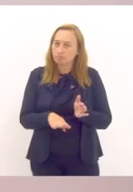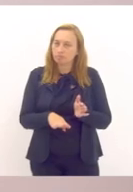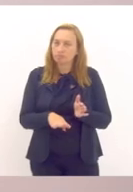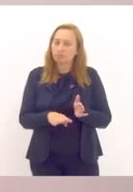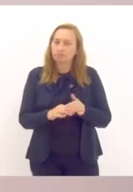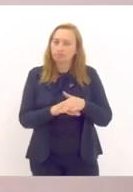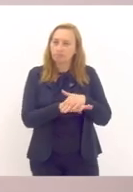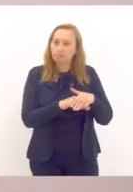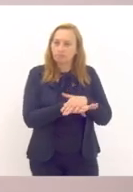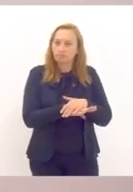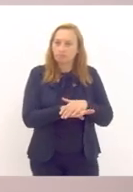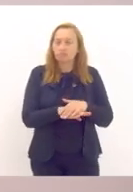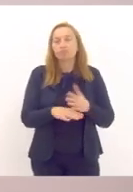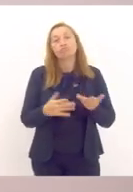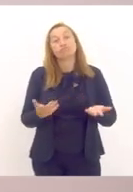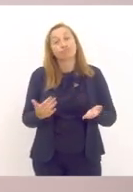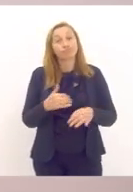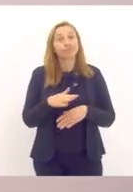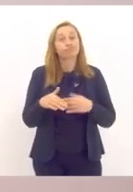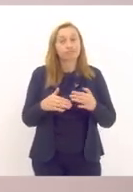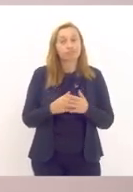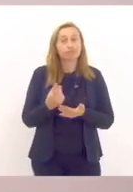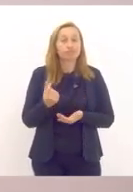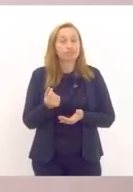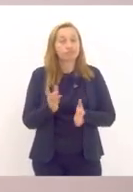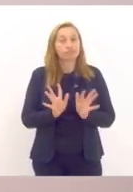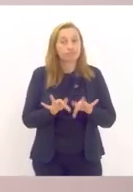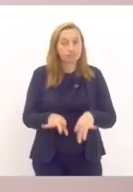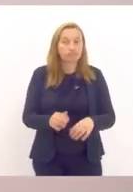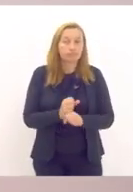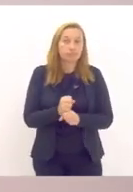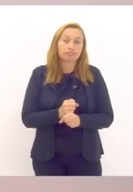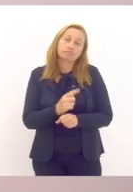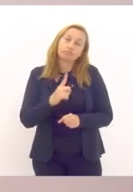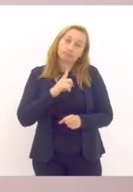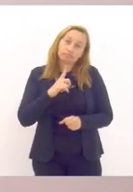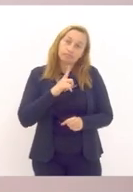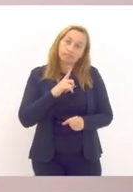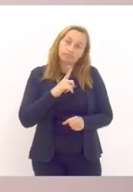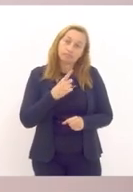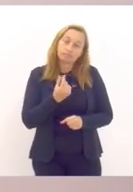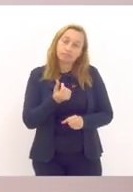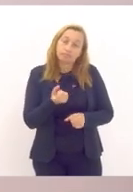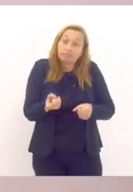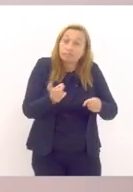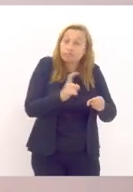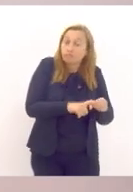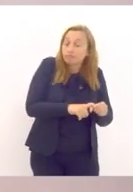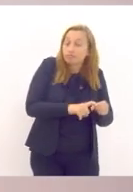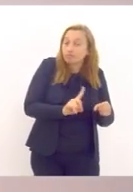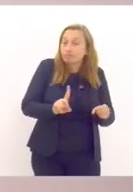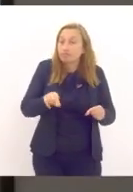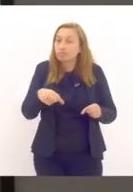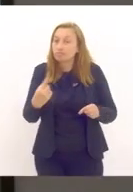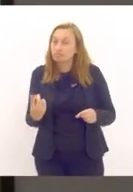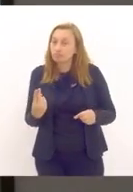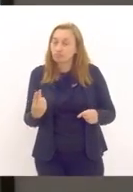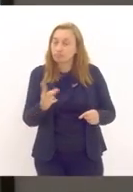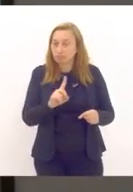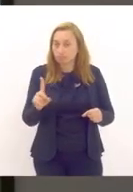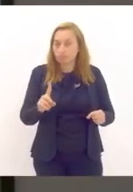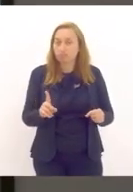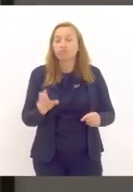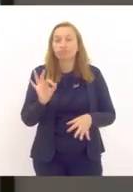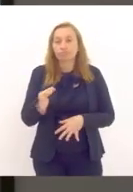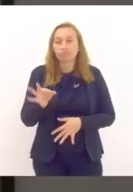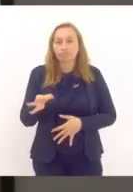empenhada, ela acaba. Você vai ter empenho que vai ser cancelado, você vai ter RP que vai ser cancelado, então provavelmente... E aqui